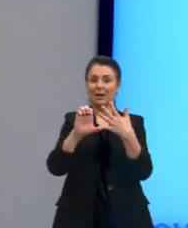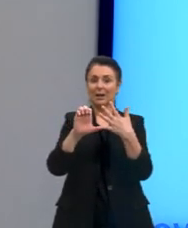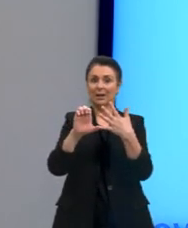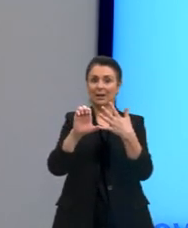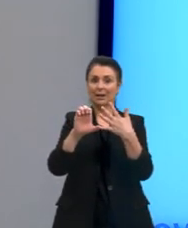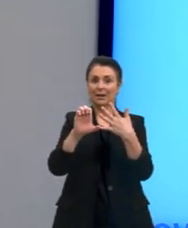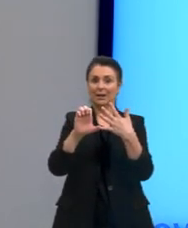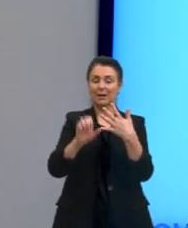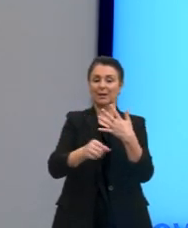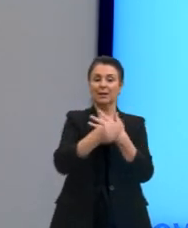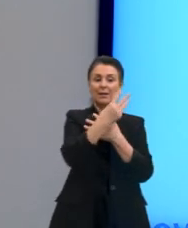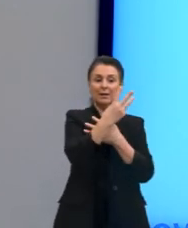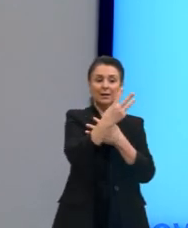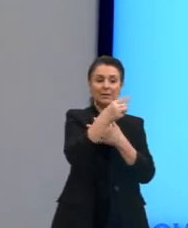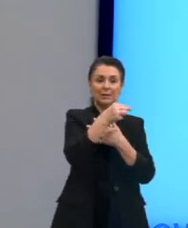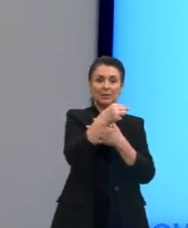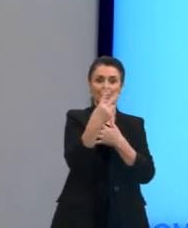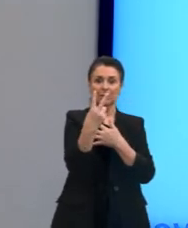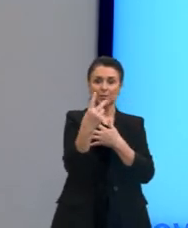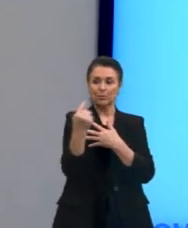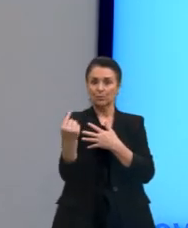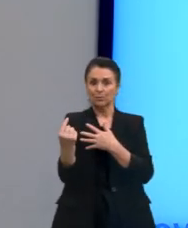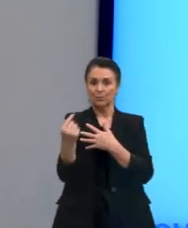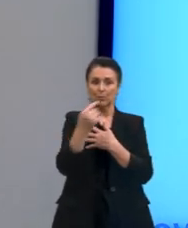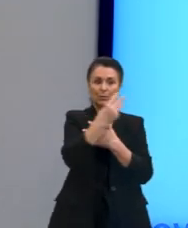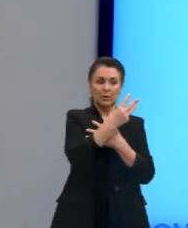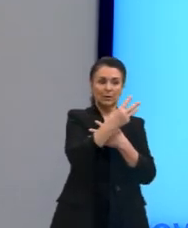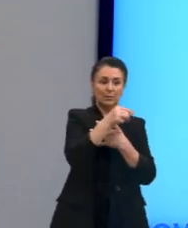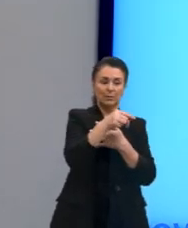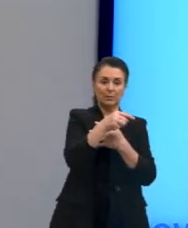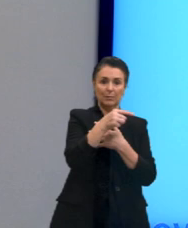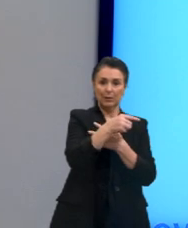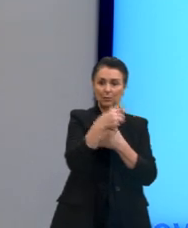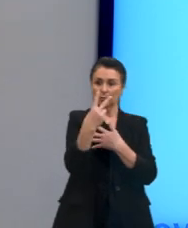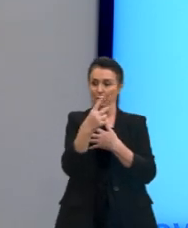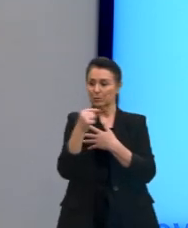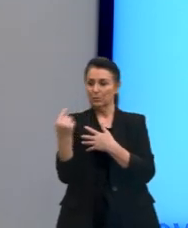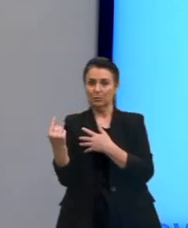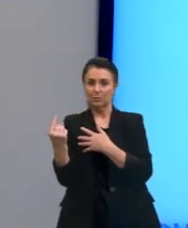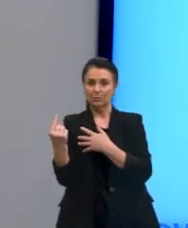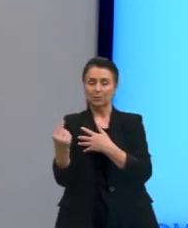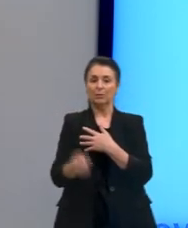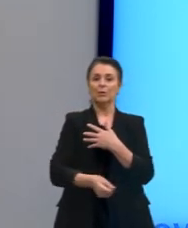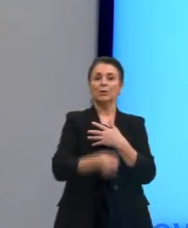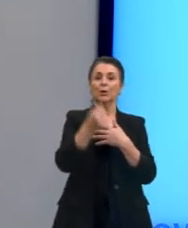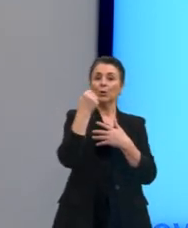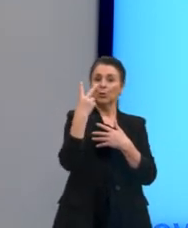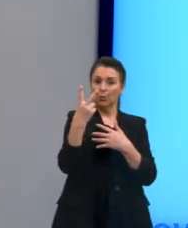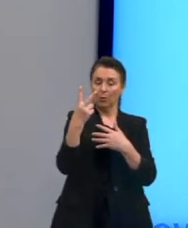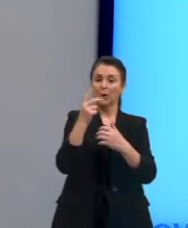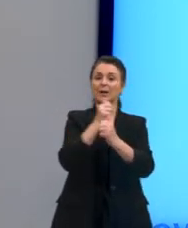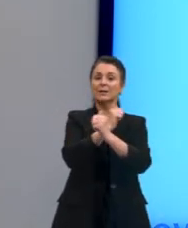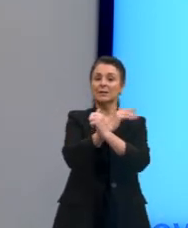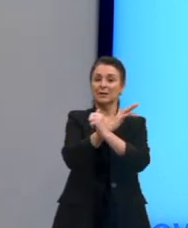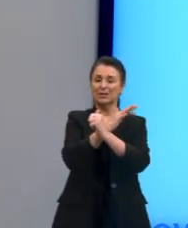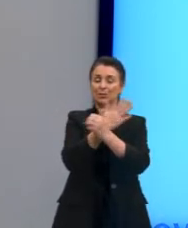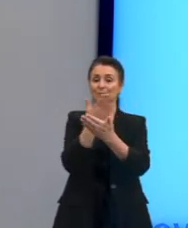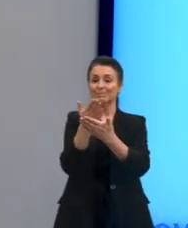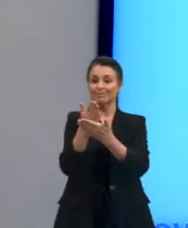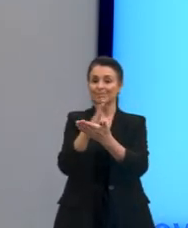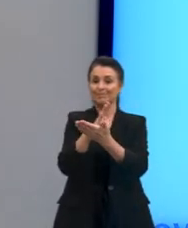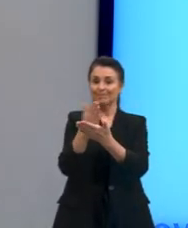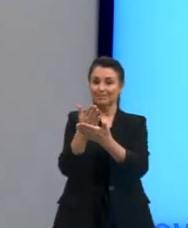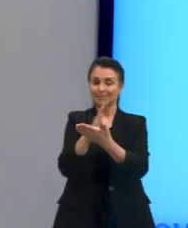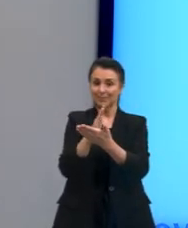tenho 3 - 2 1 e 3 - 212 astros moderados então com certeza